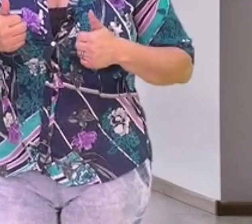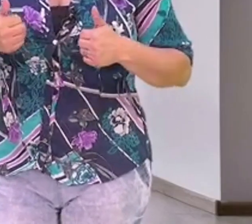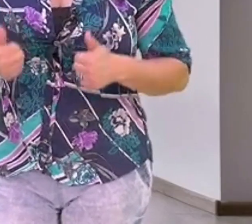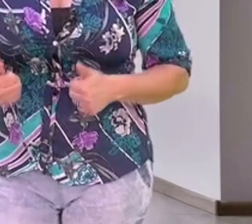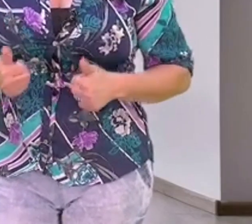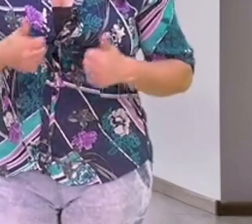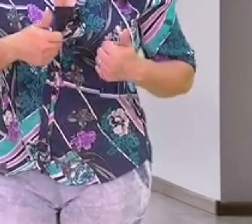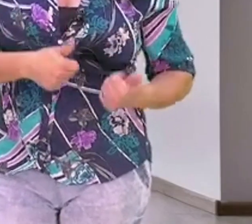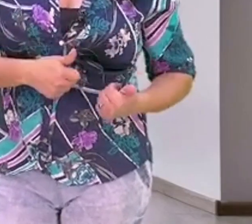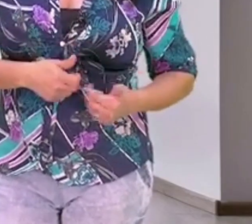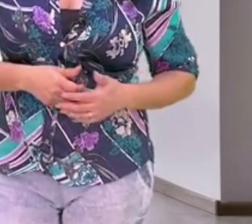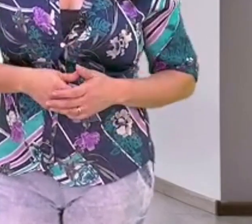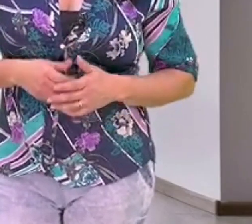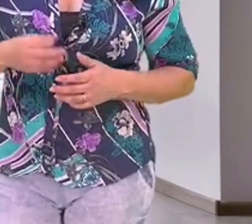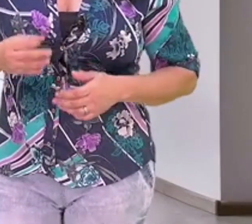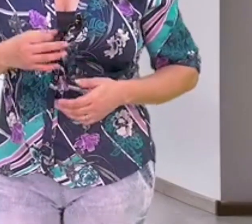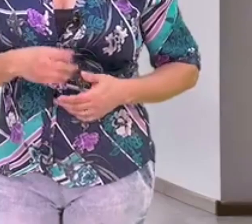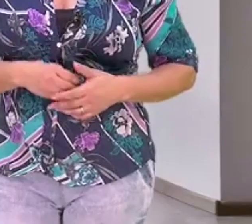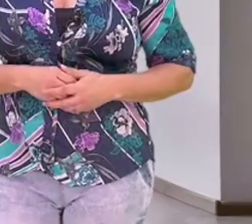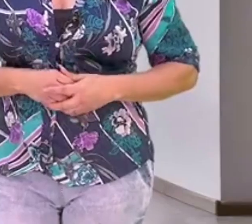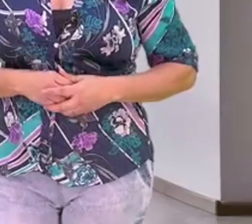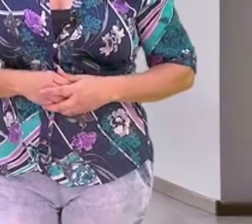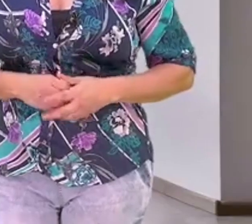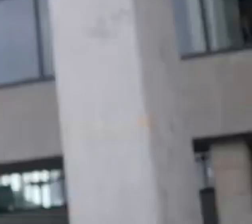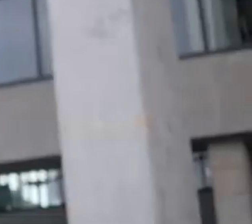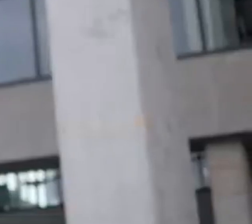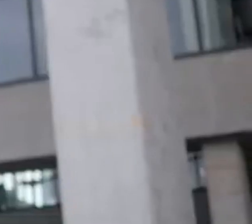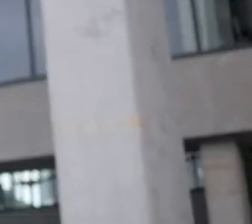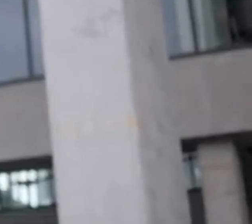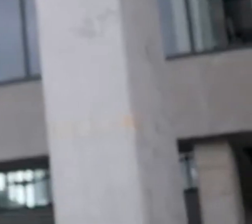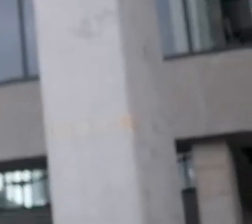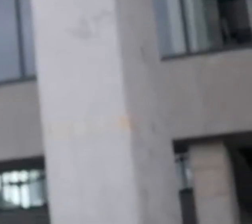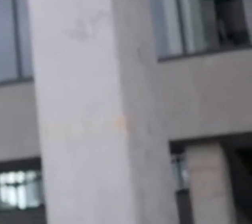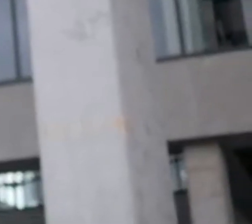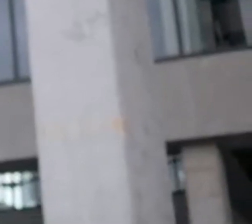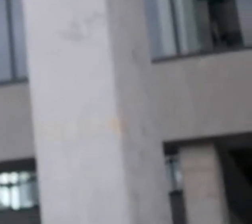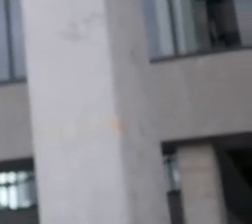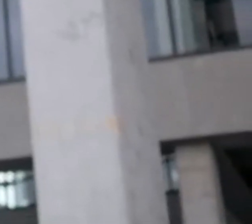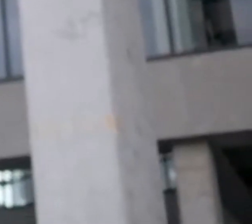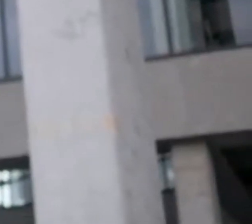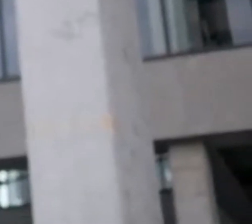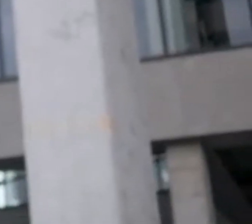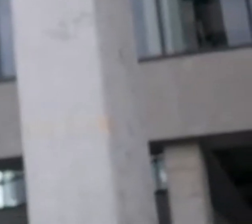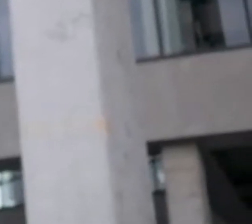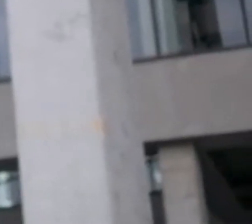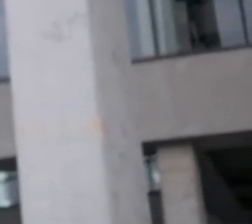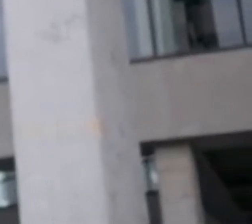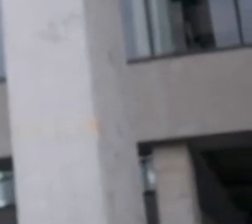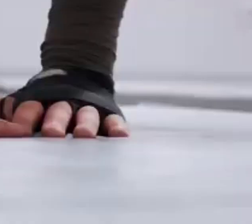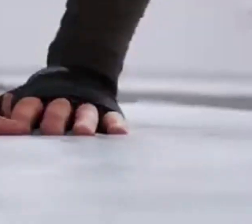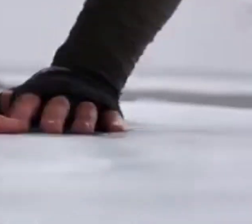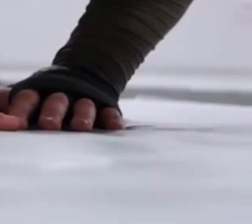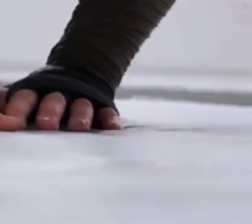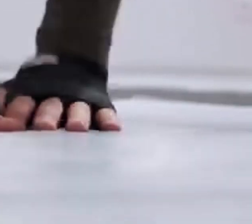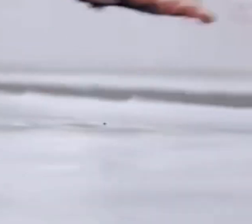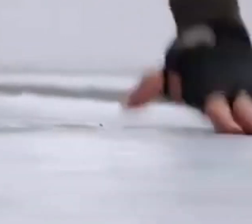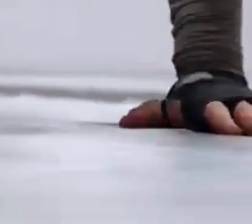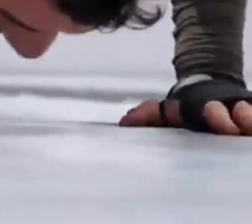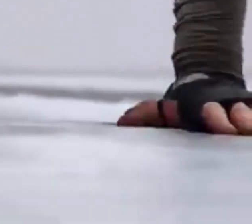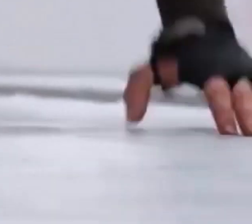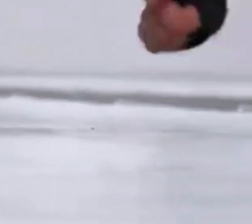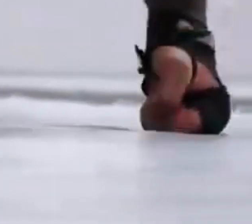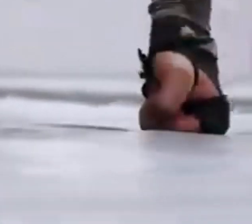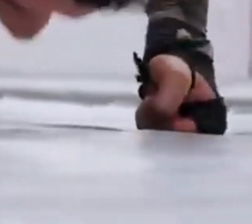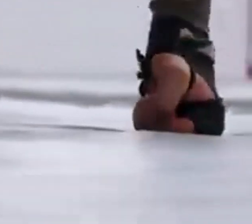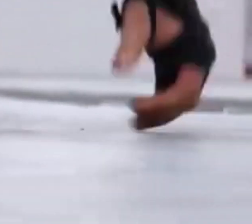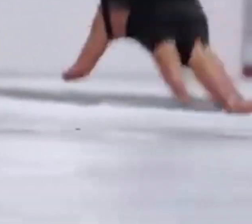problemas músculo-esqueléticos e até câncer. A parte preocupante disso é que, mesmo que as pessoas